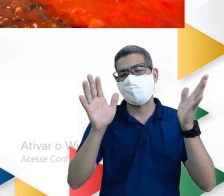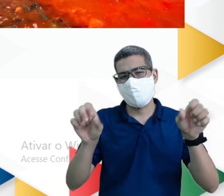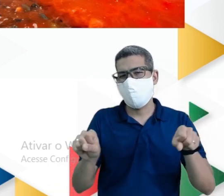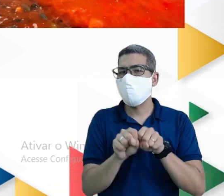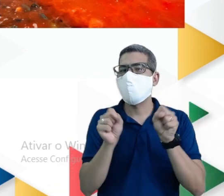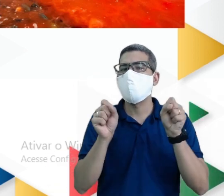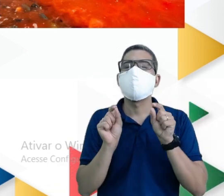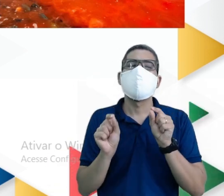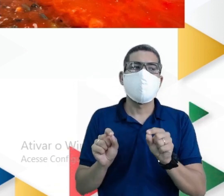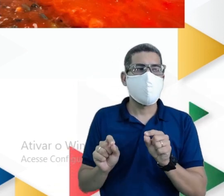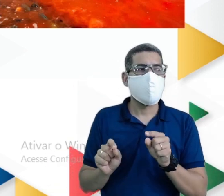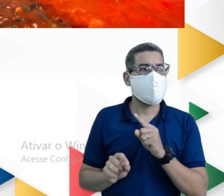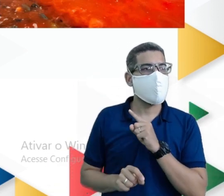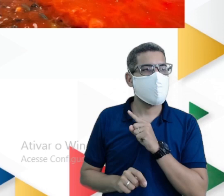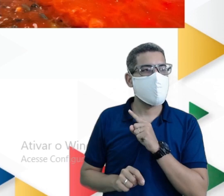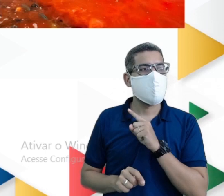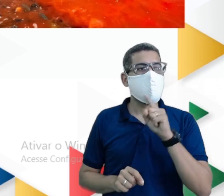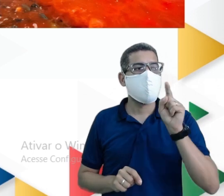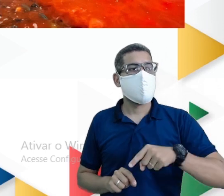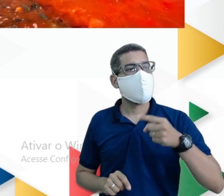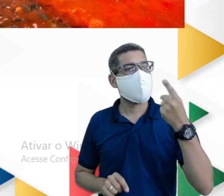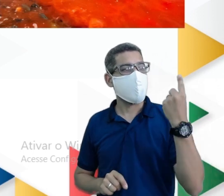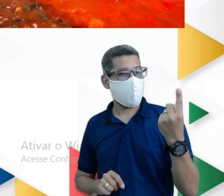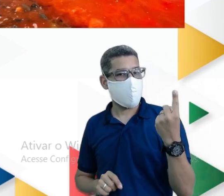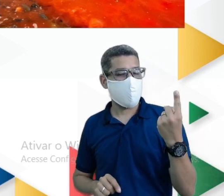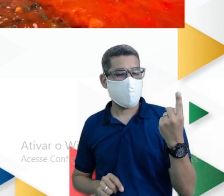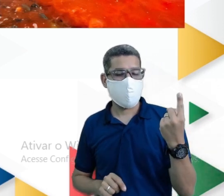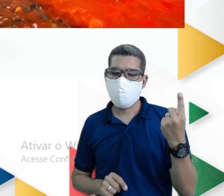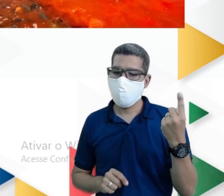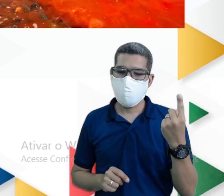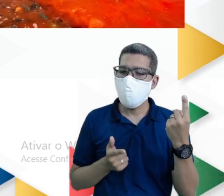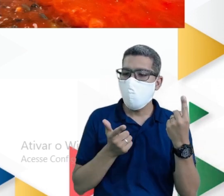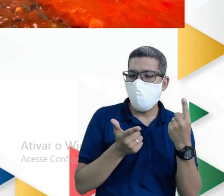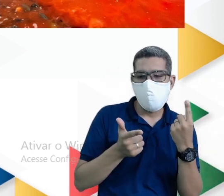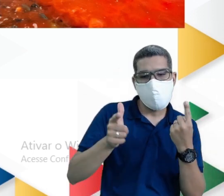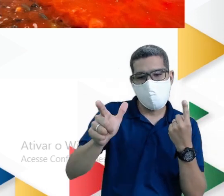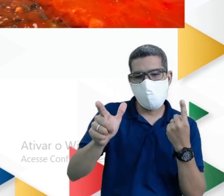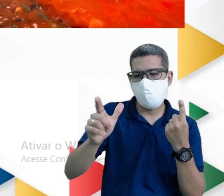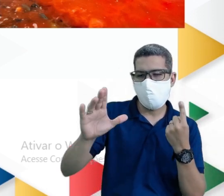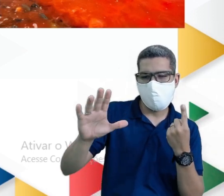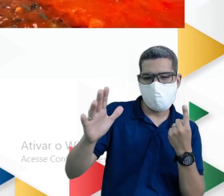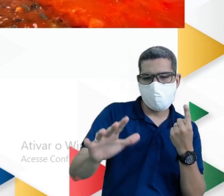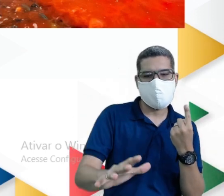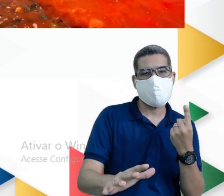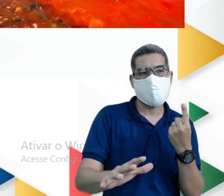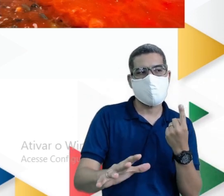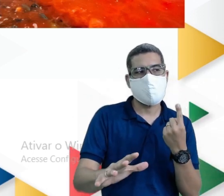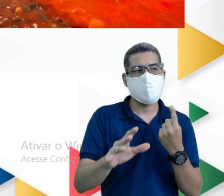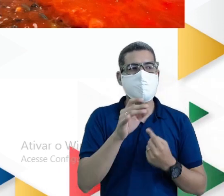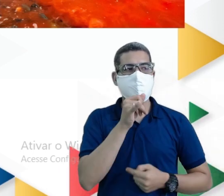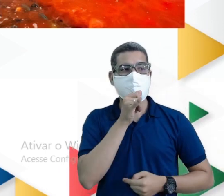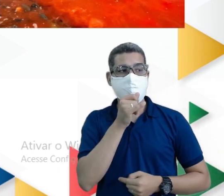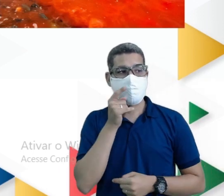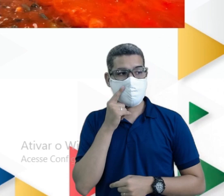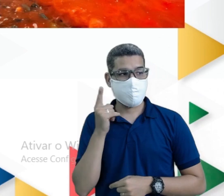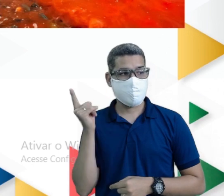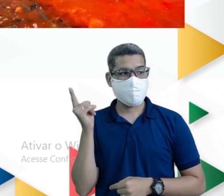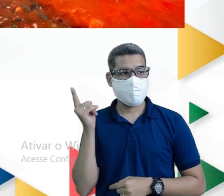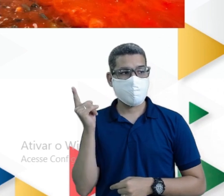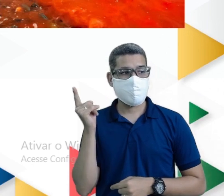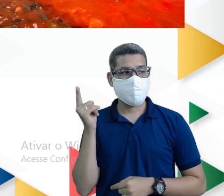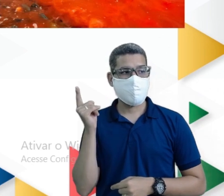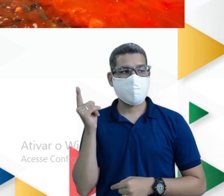no amensalismo? Uma espécie irá inibir o desenvolvimento da outra. Exemplo é a liberação